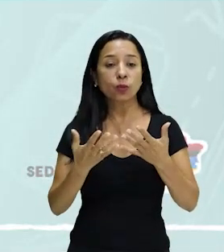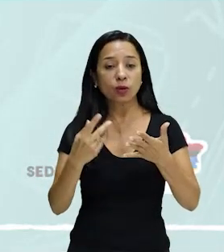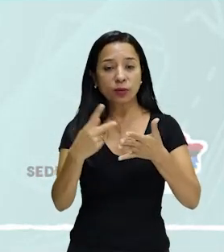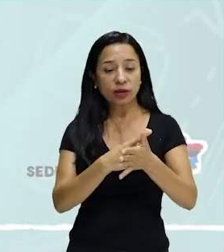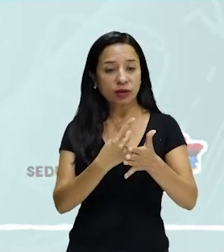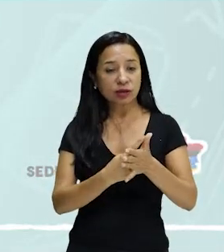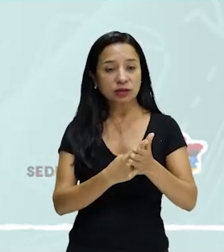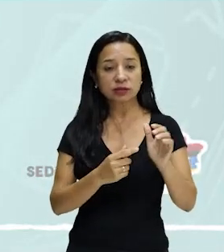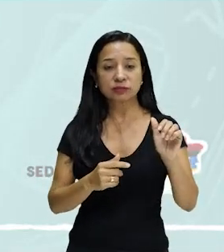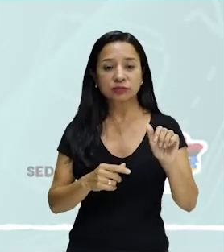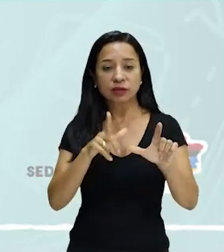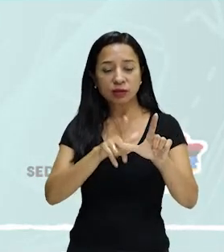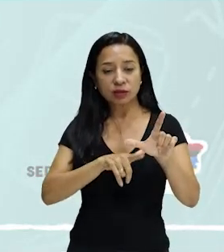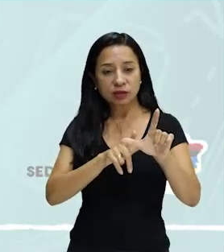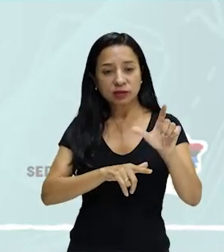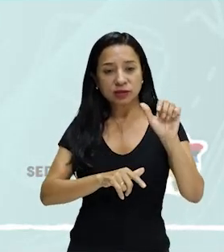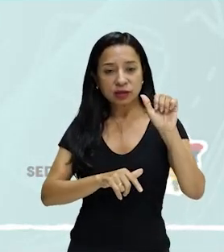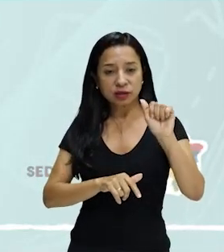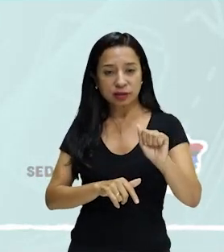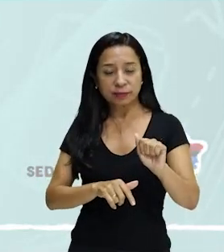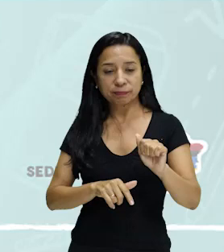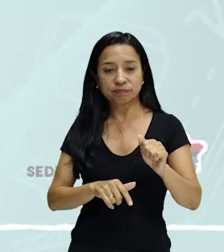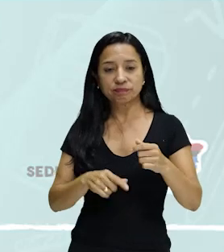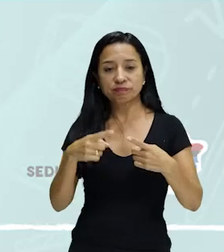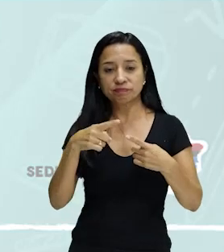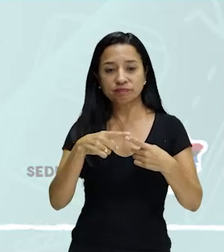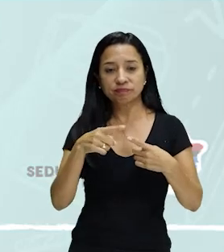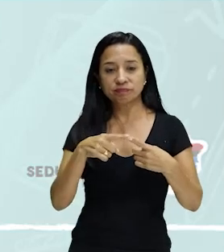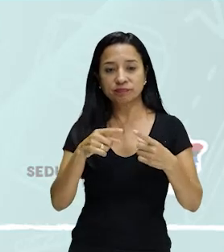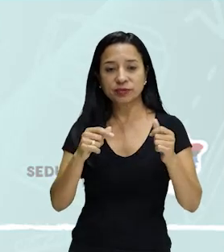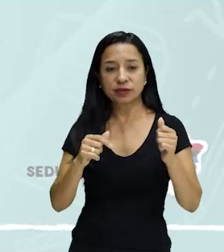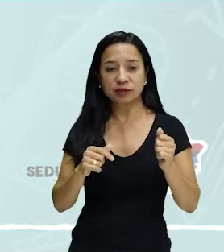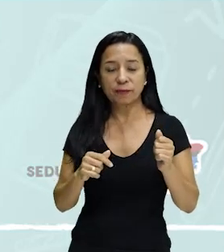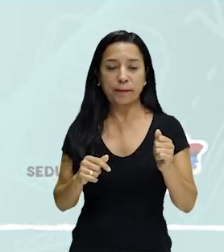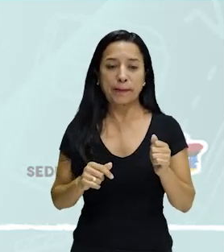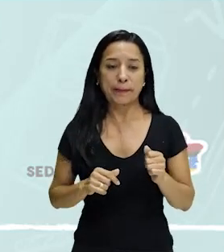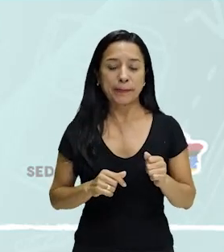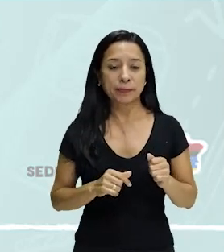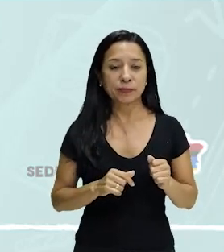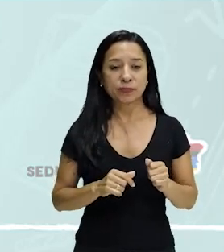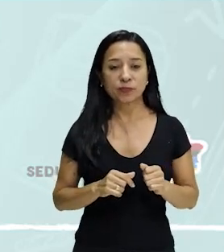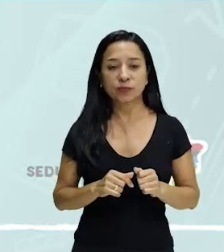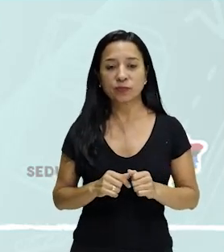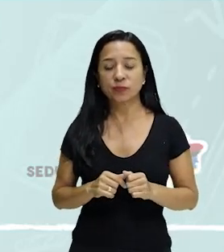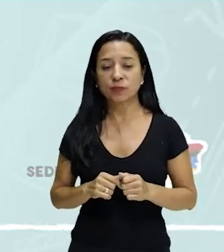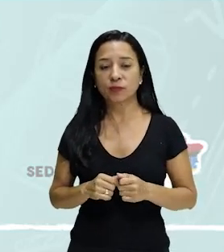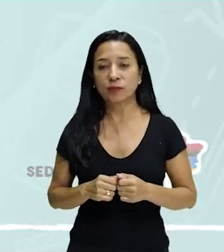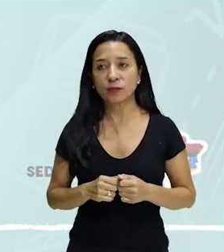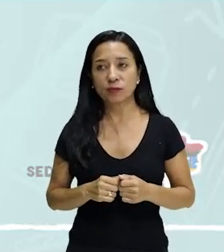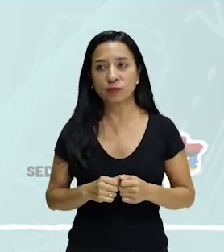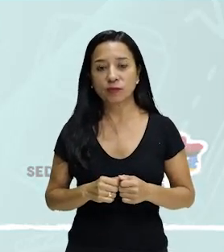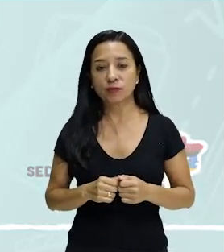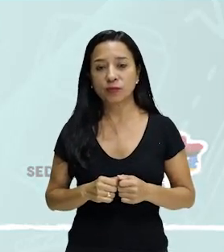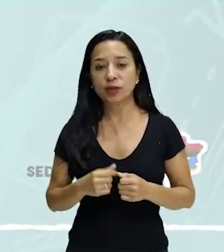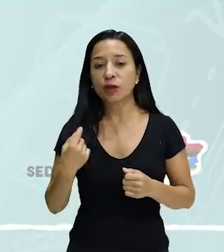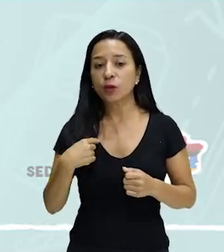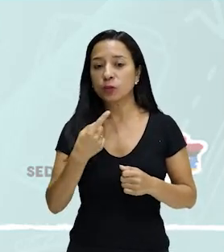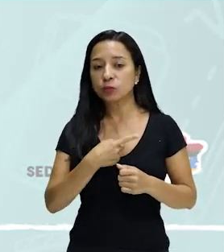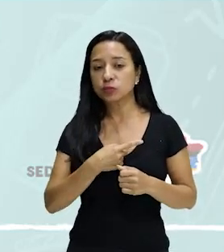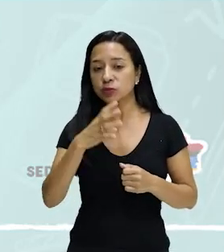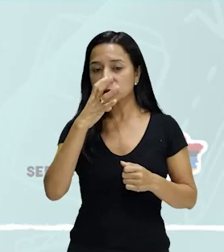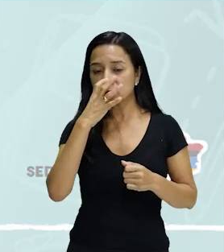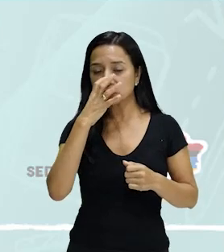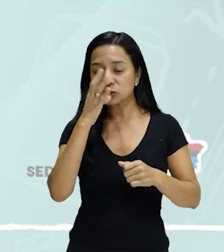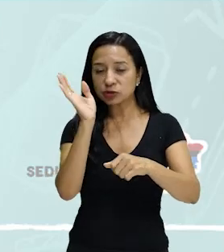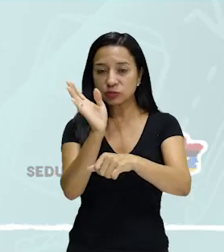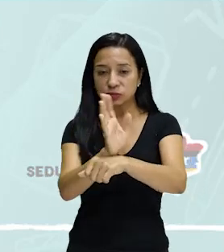Quem assiste, assiste no sentido de ver, de estar presente, assiste a alguma coisa. Então, nós assistimos a